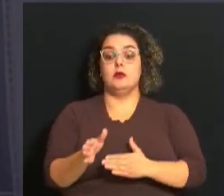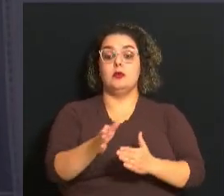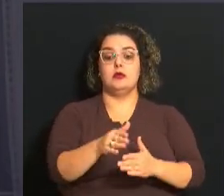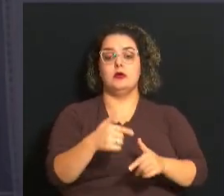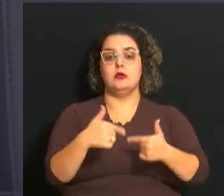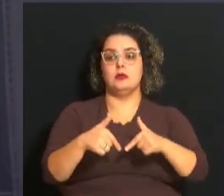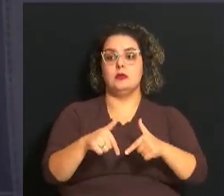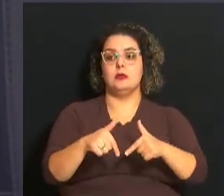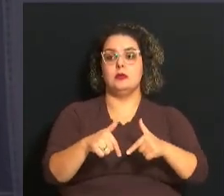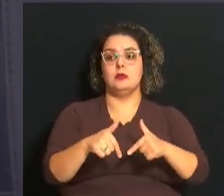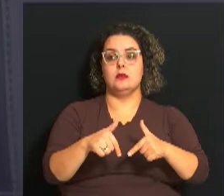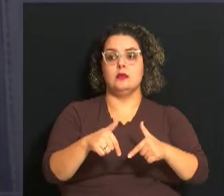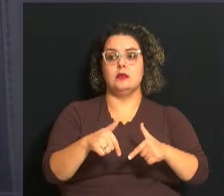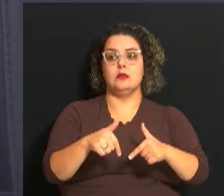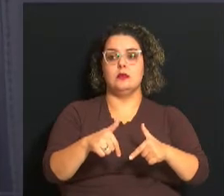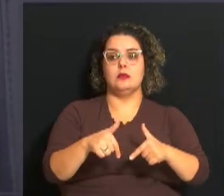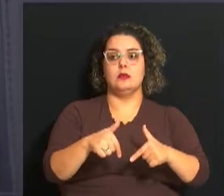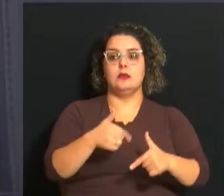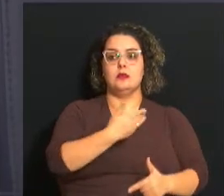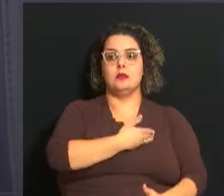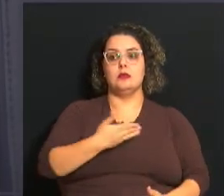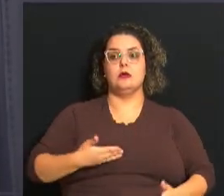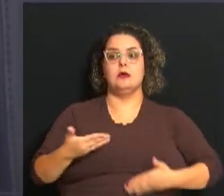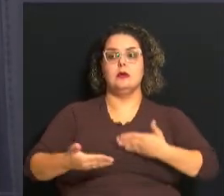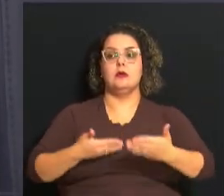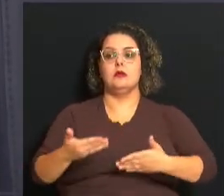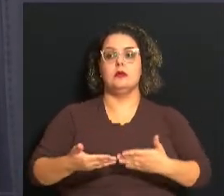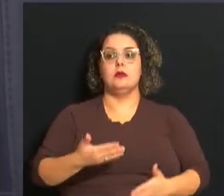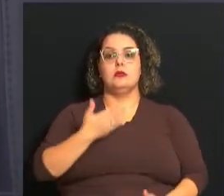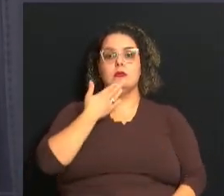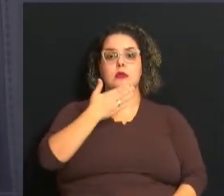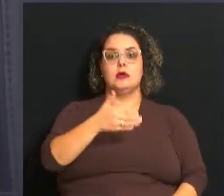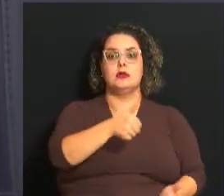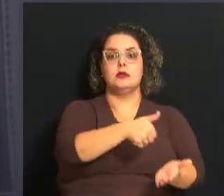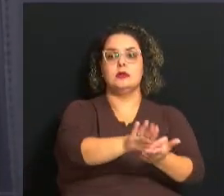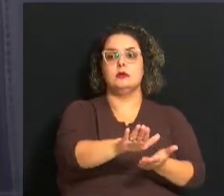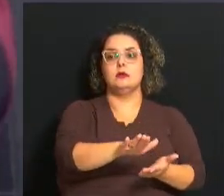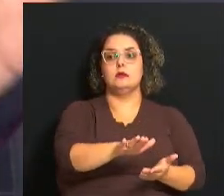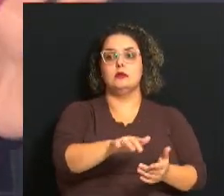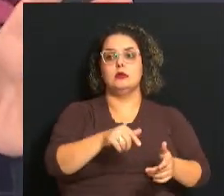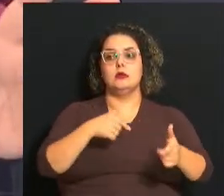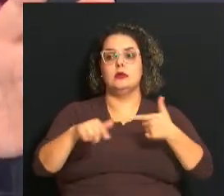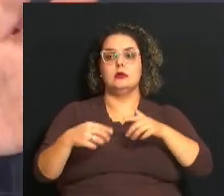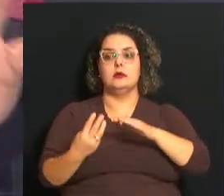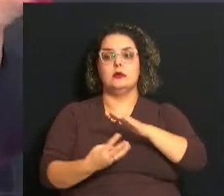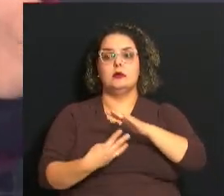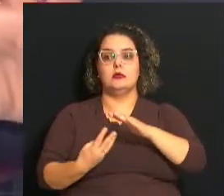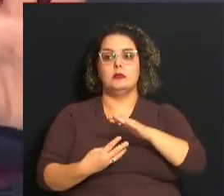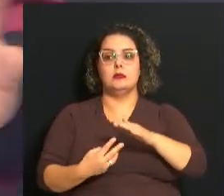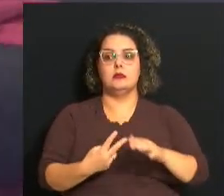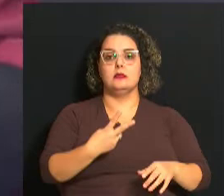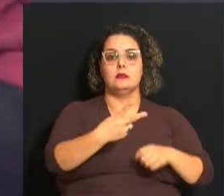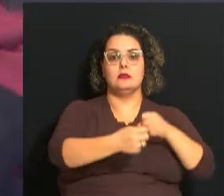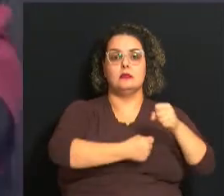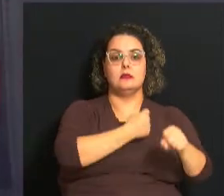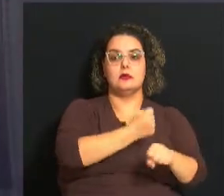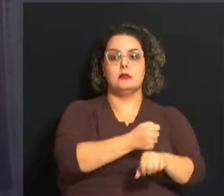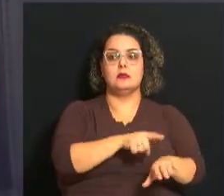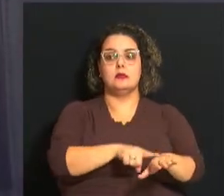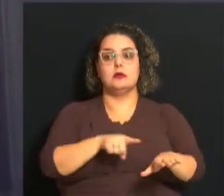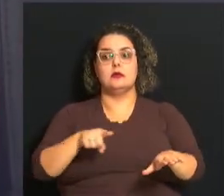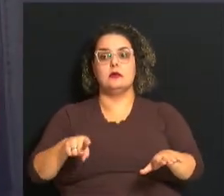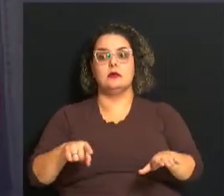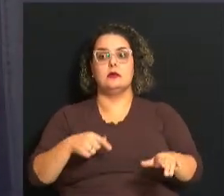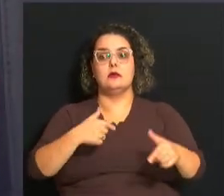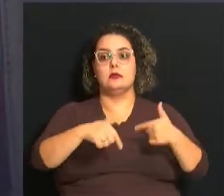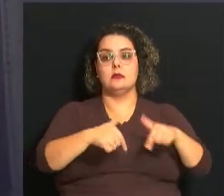concursados setor público a pedir afastamento para ir para pedir um afastamento por dois anos né para ir